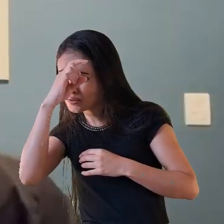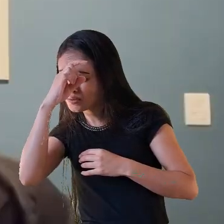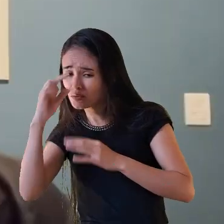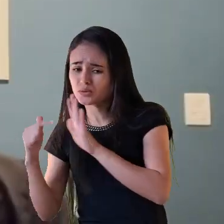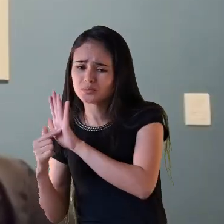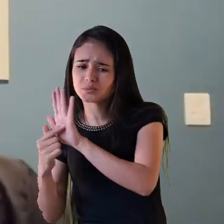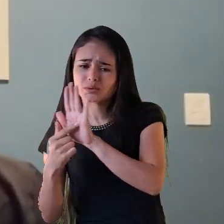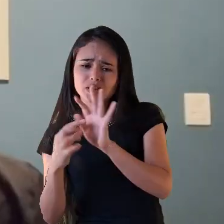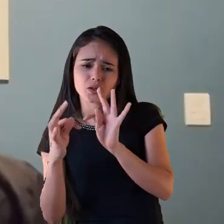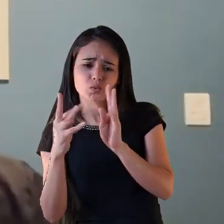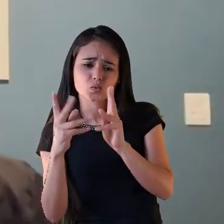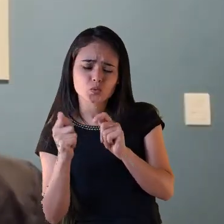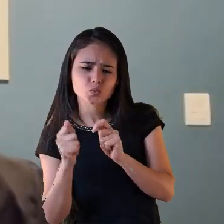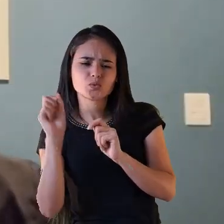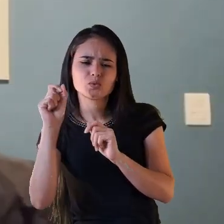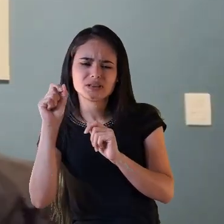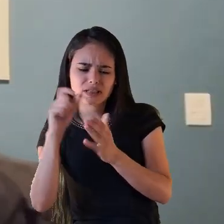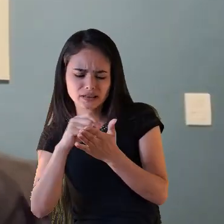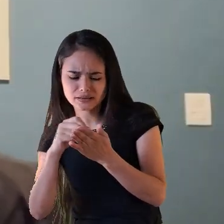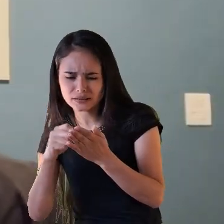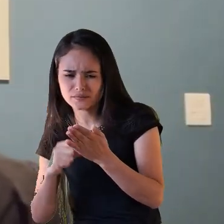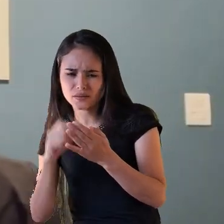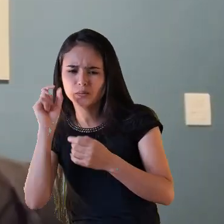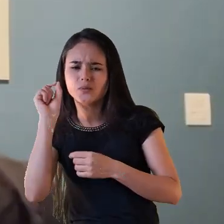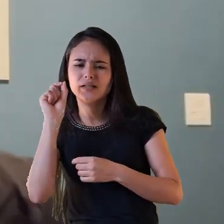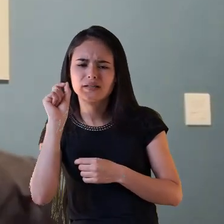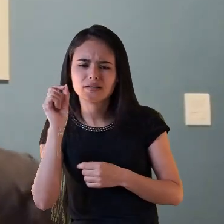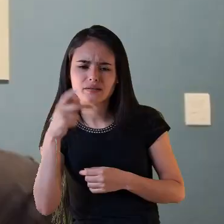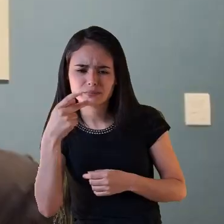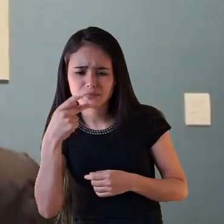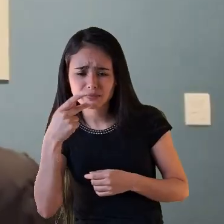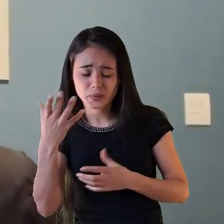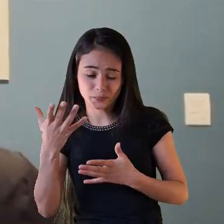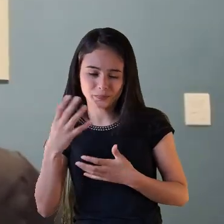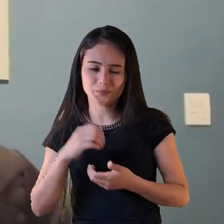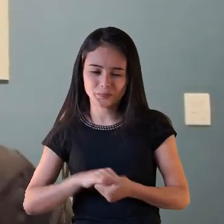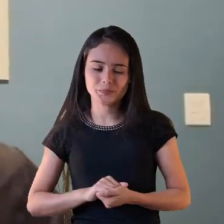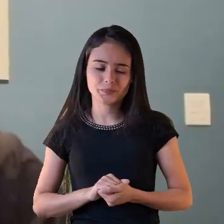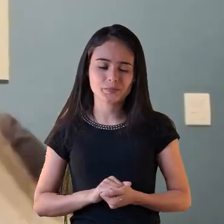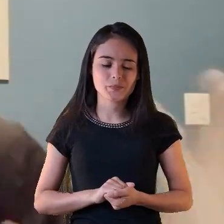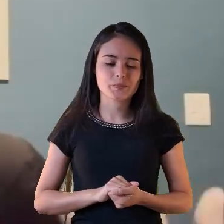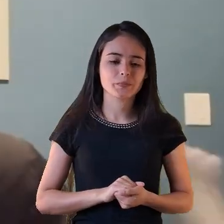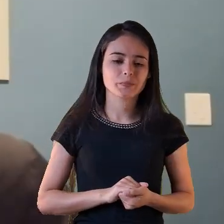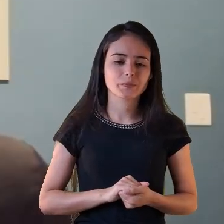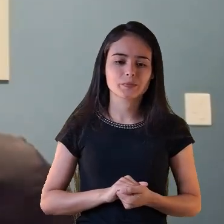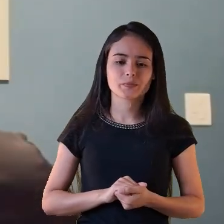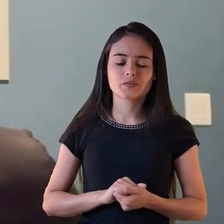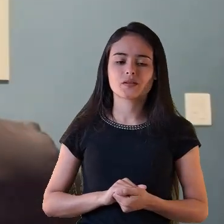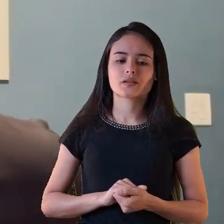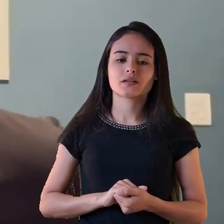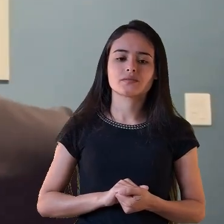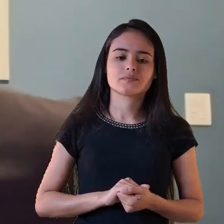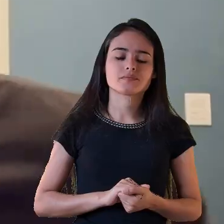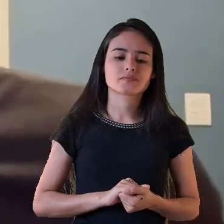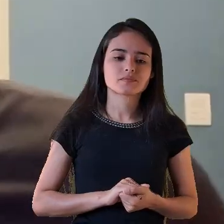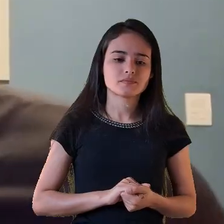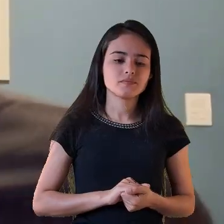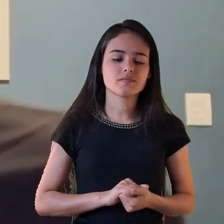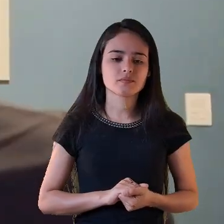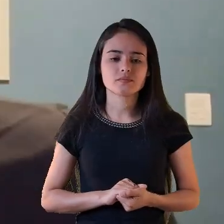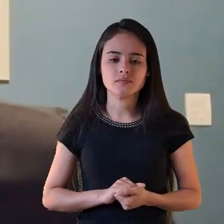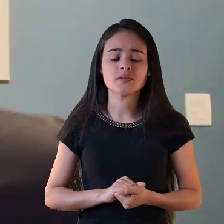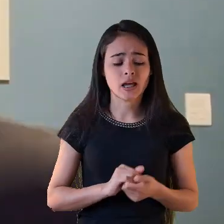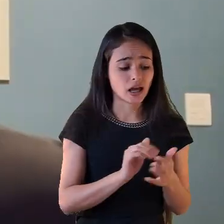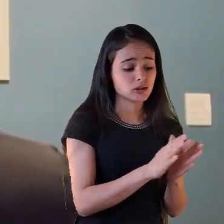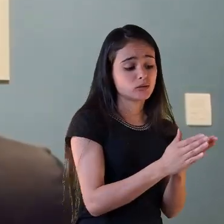direta, o que naturalmente me deixa numa situação mais aliviado. Acho que é mais justo, embora eu